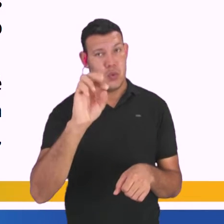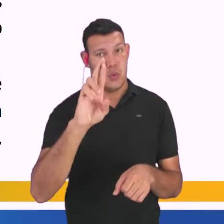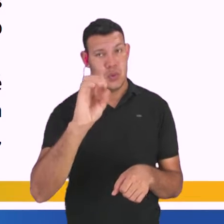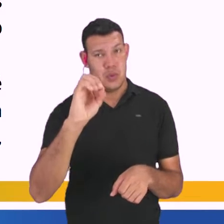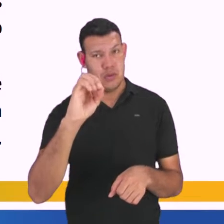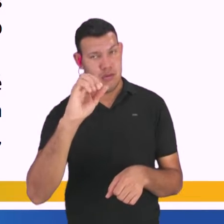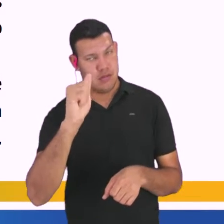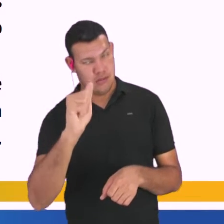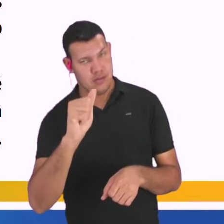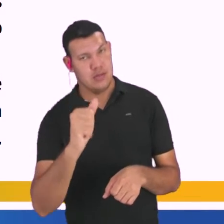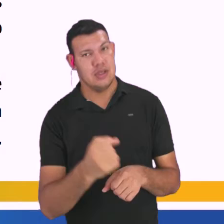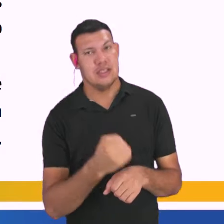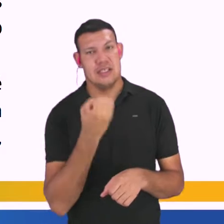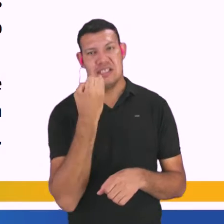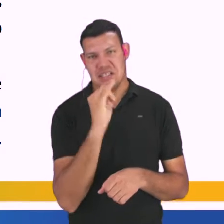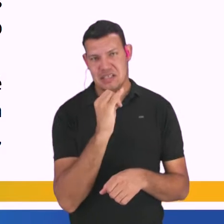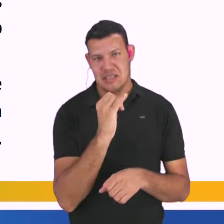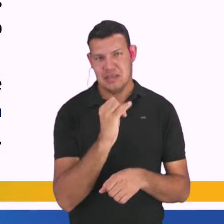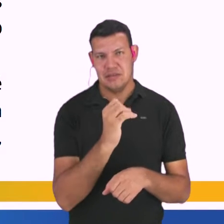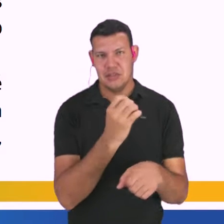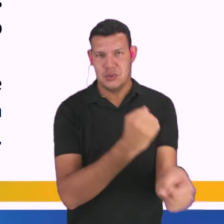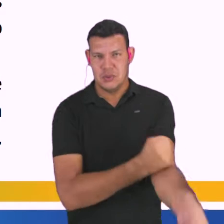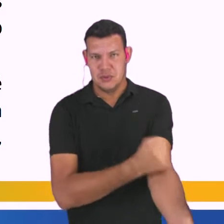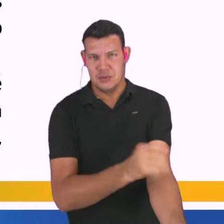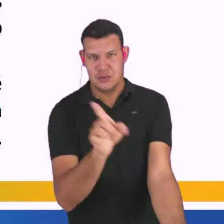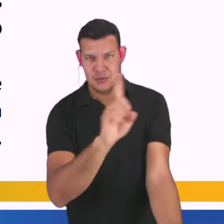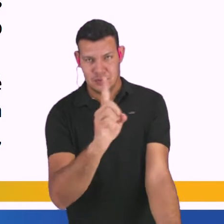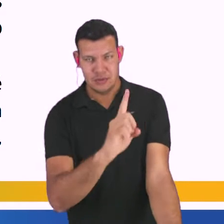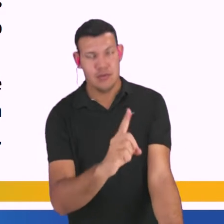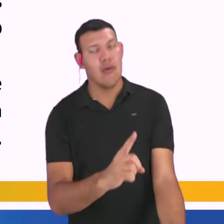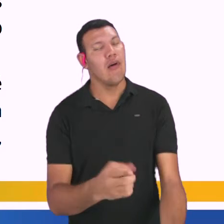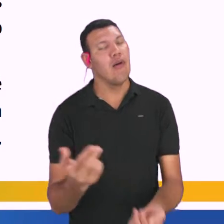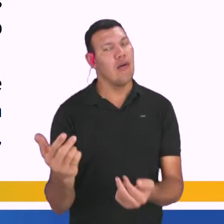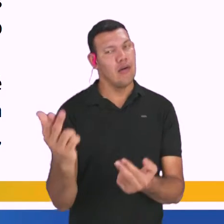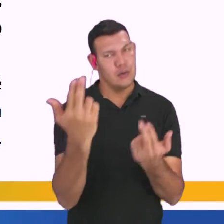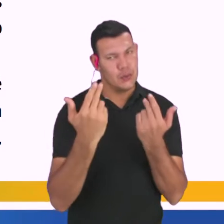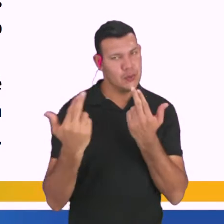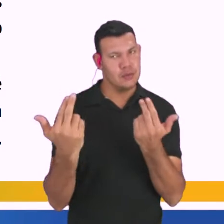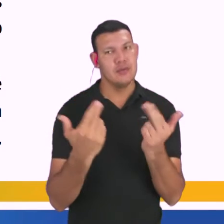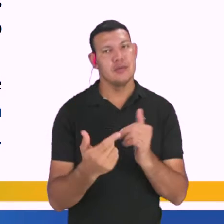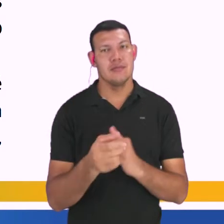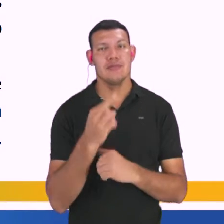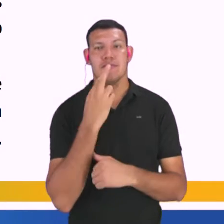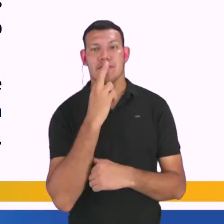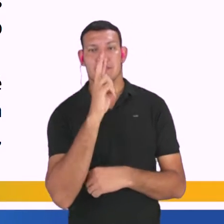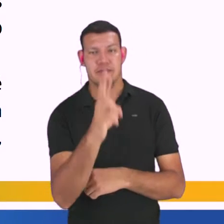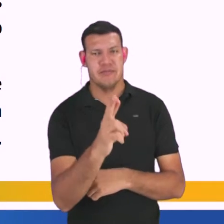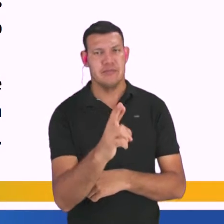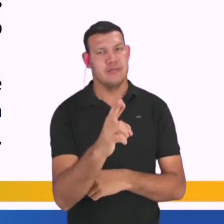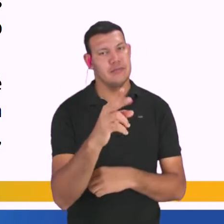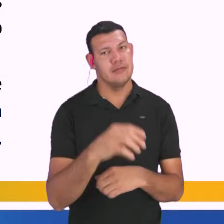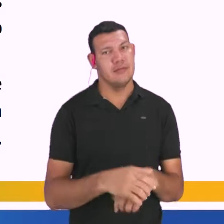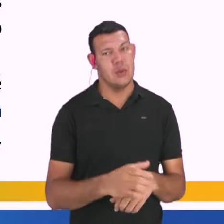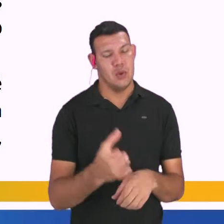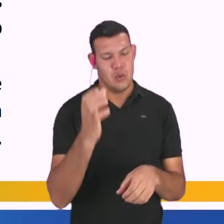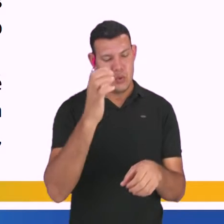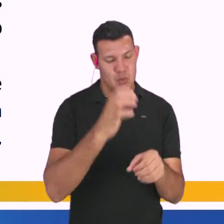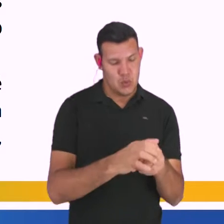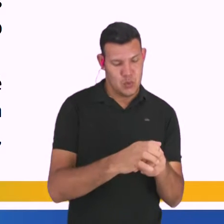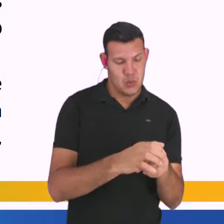não for viciada E se for lançada sempre nas mesmas condições poderemos ter como resultado tanto